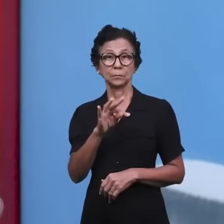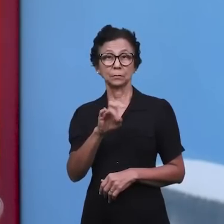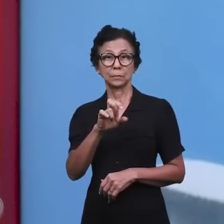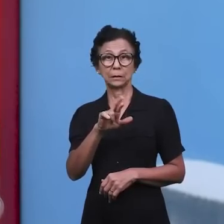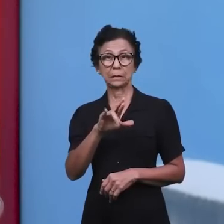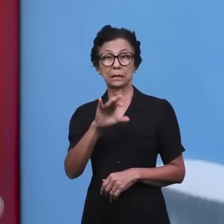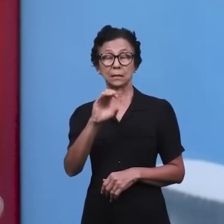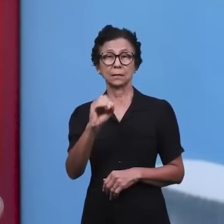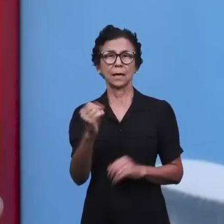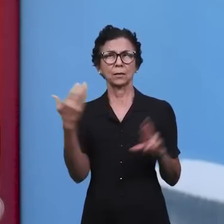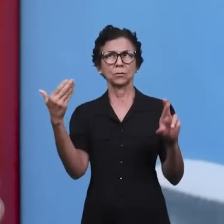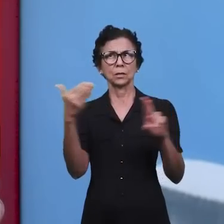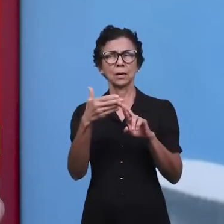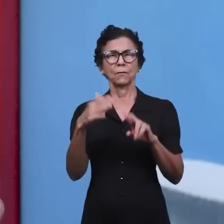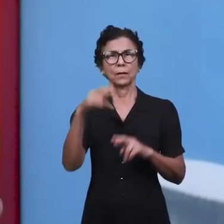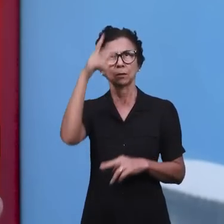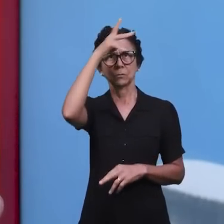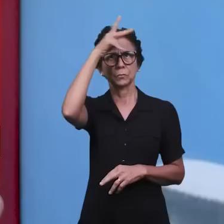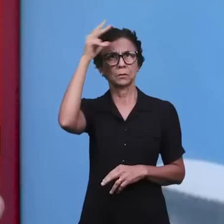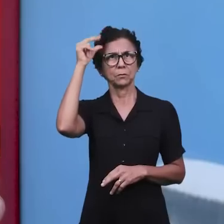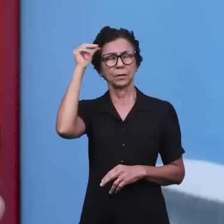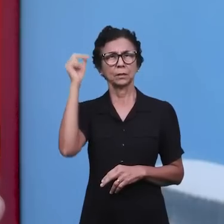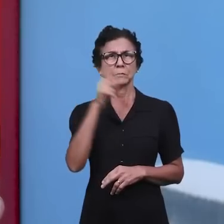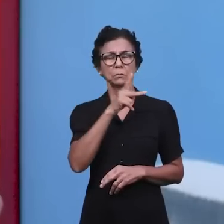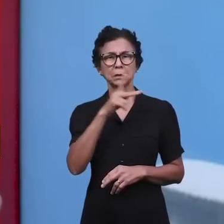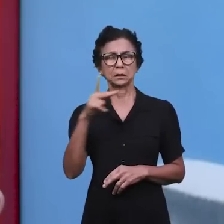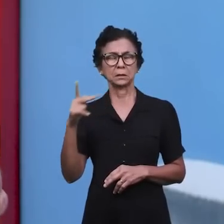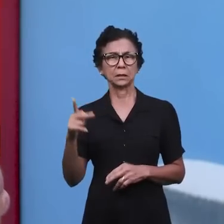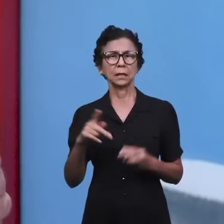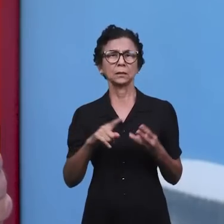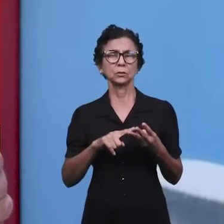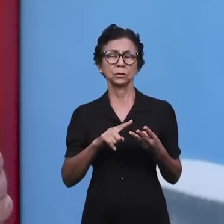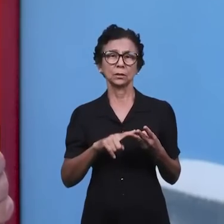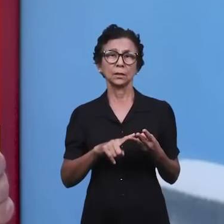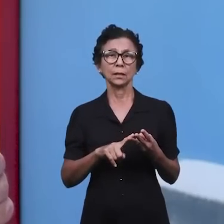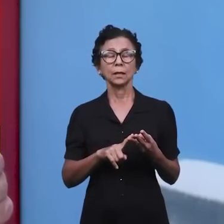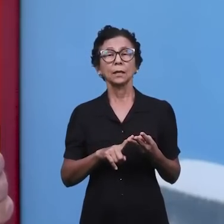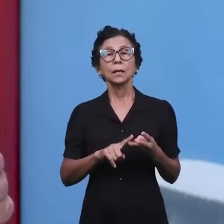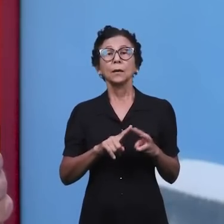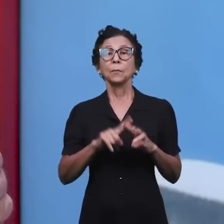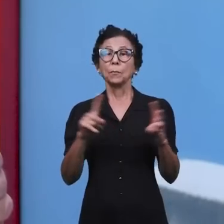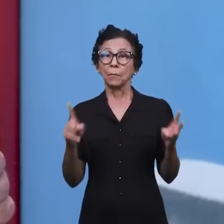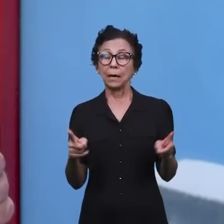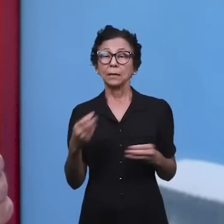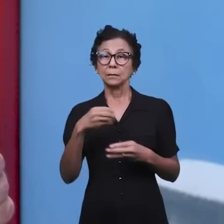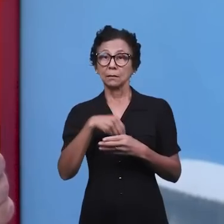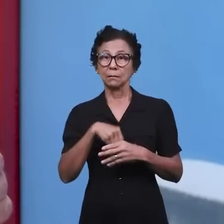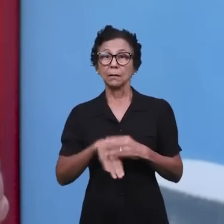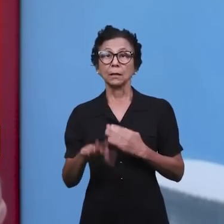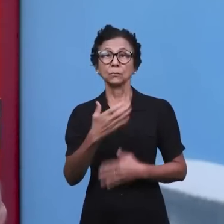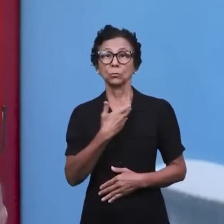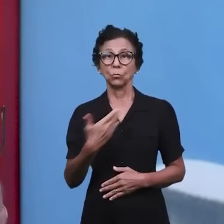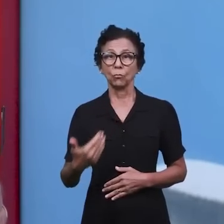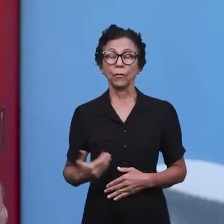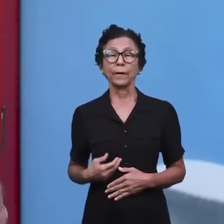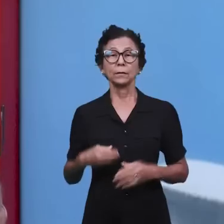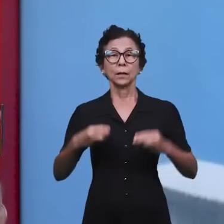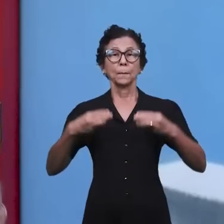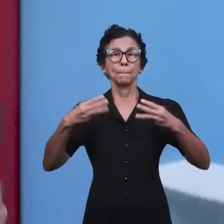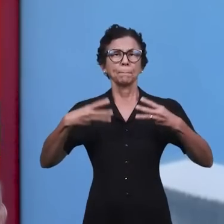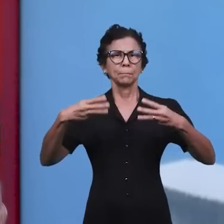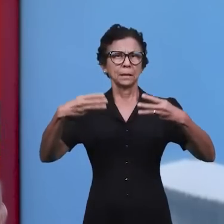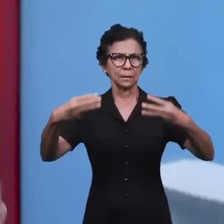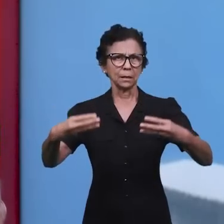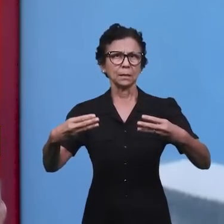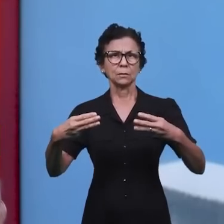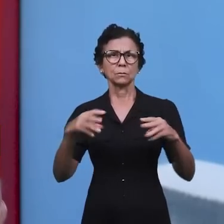um governador, um prefeito, né? Mas um presidente, ele tem seus ministros, né? Ministro da Educação, ministro da Cultura. Aí a